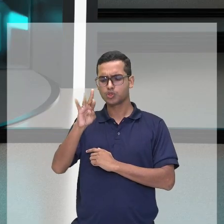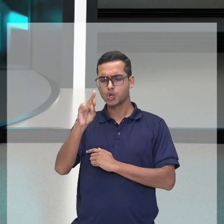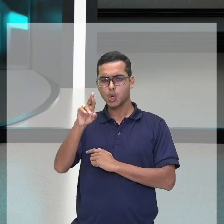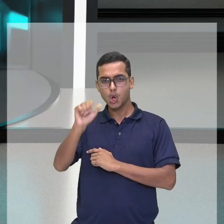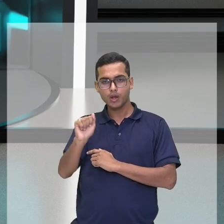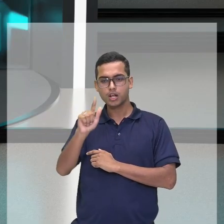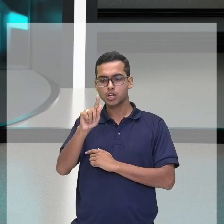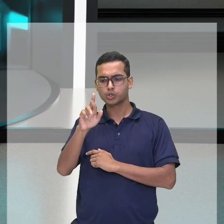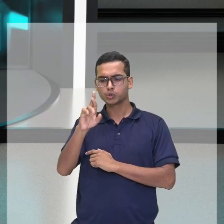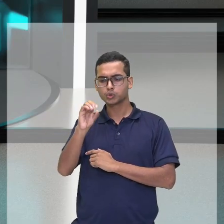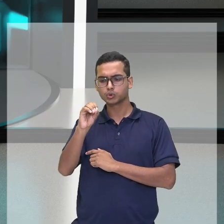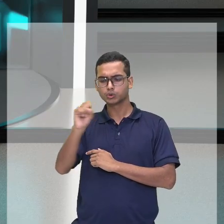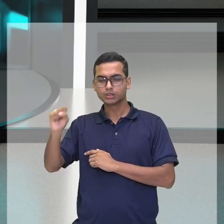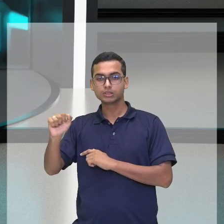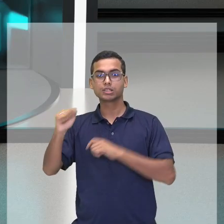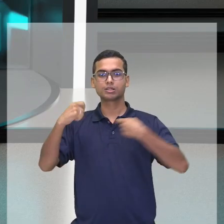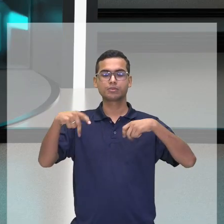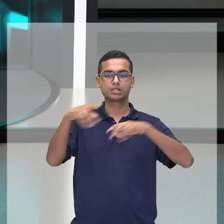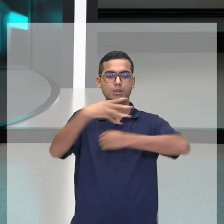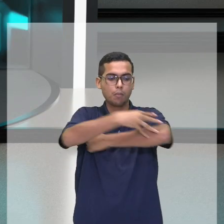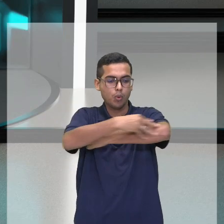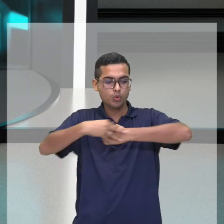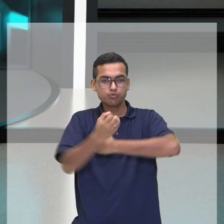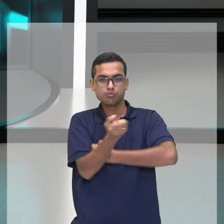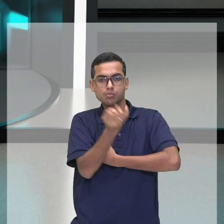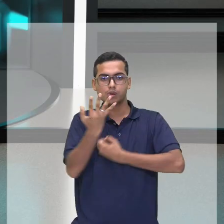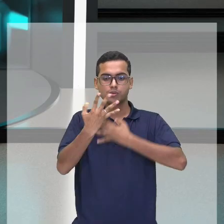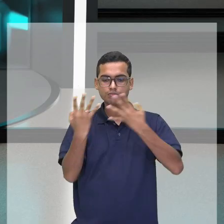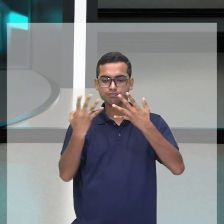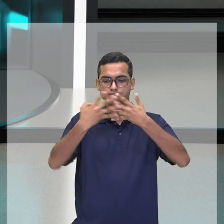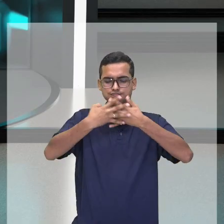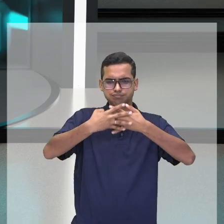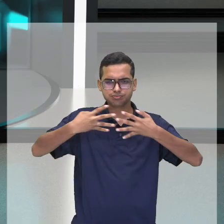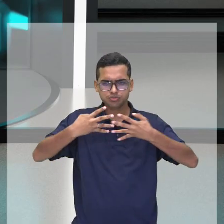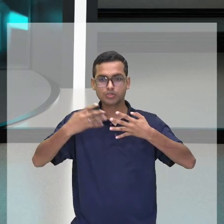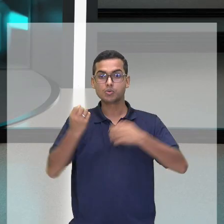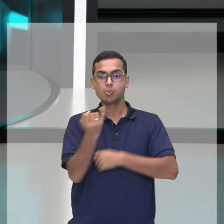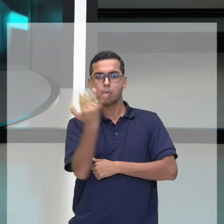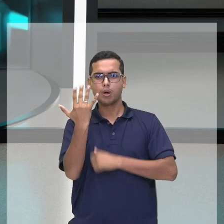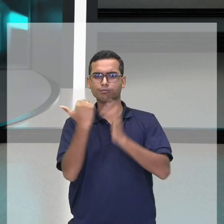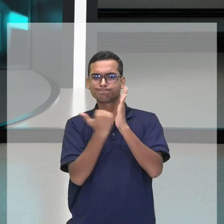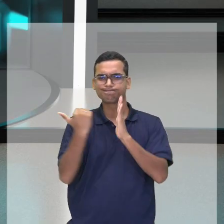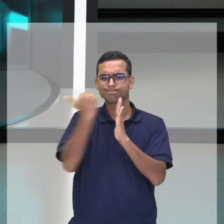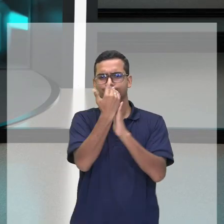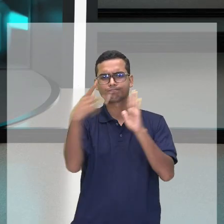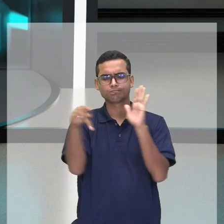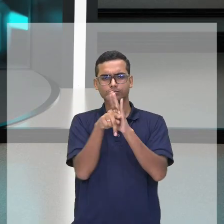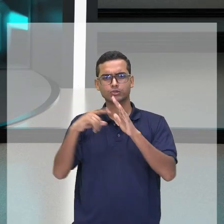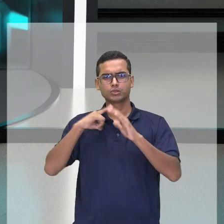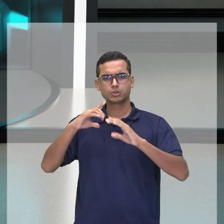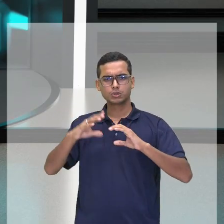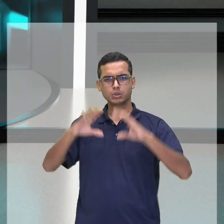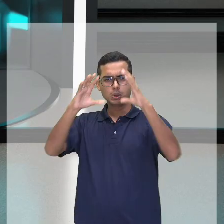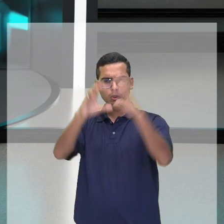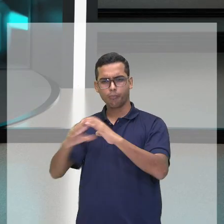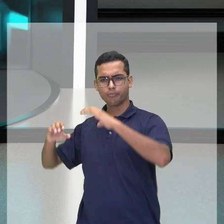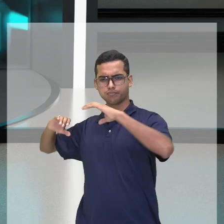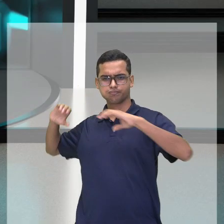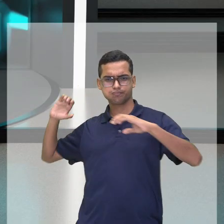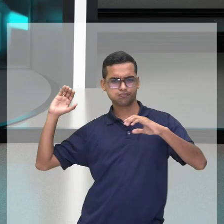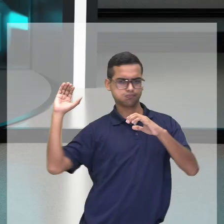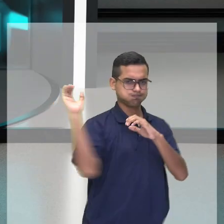possa realizar esse movimento. Então, pegar uma bola e fazer esse movimento aqui, ó, girar e